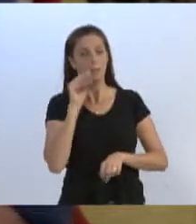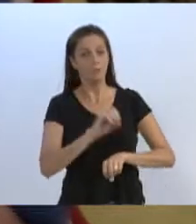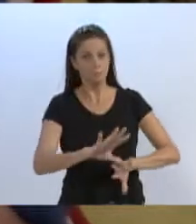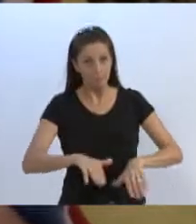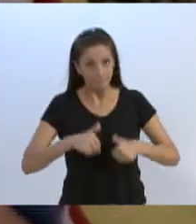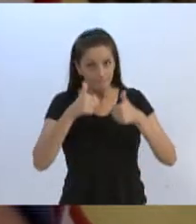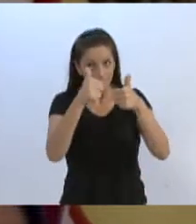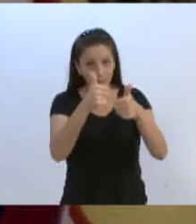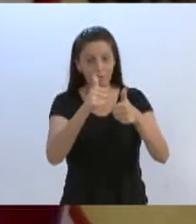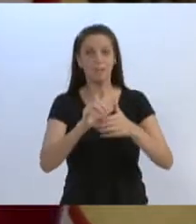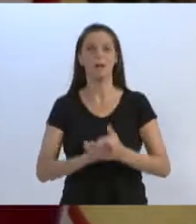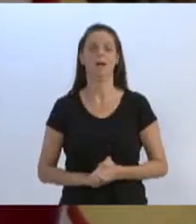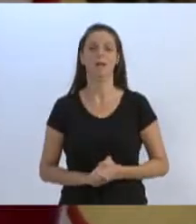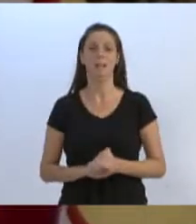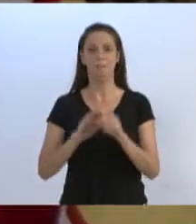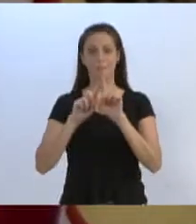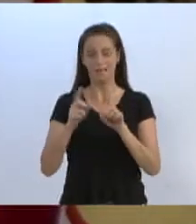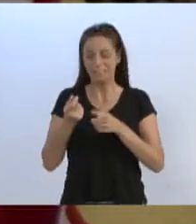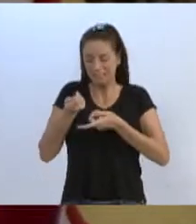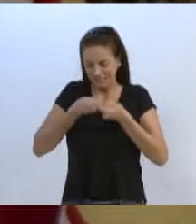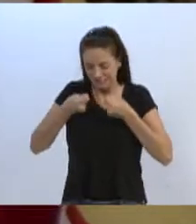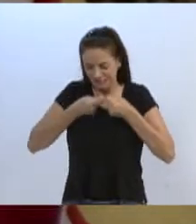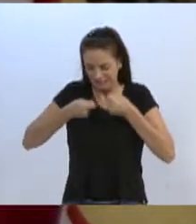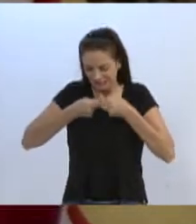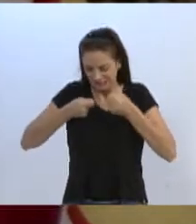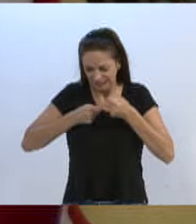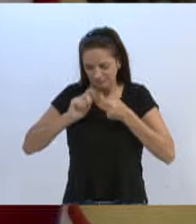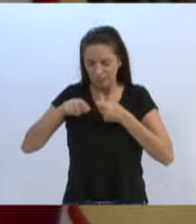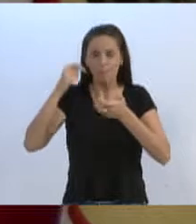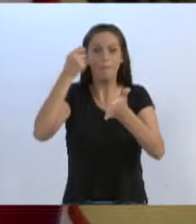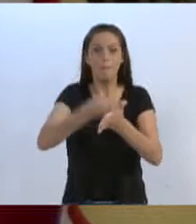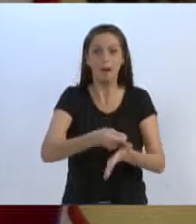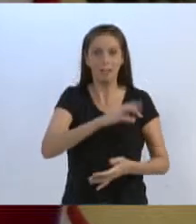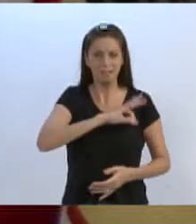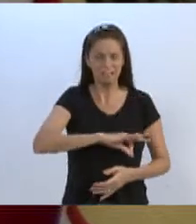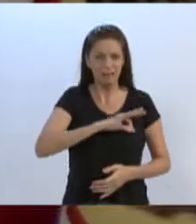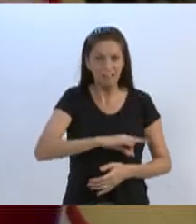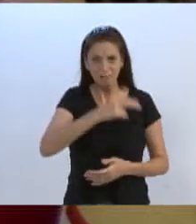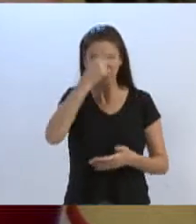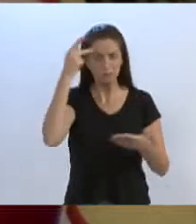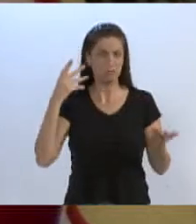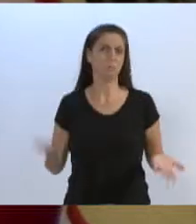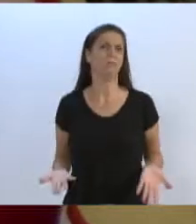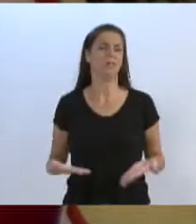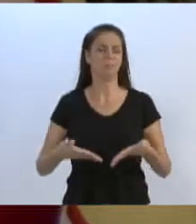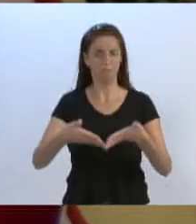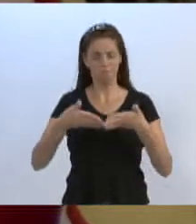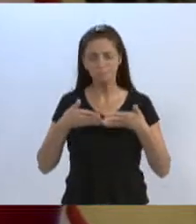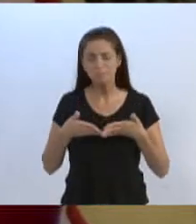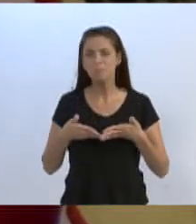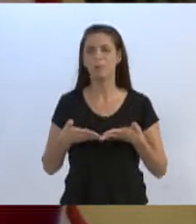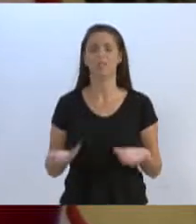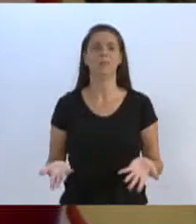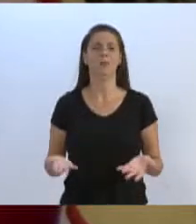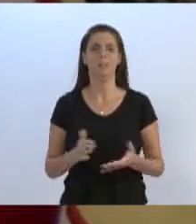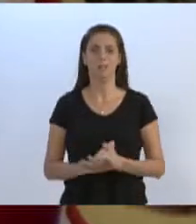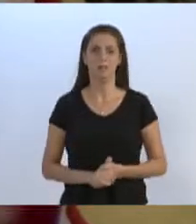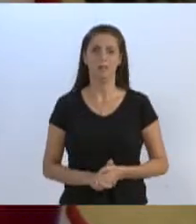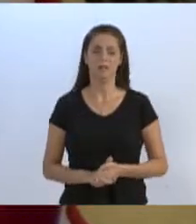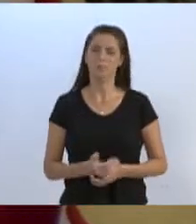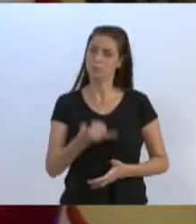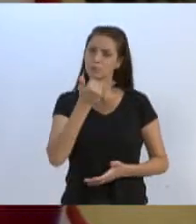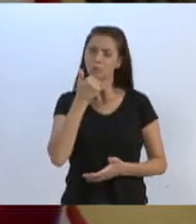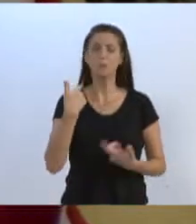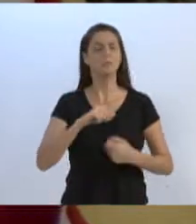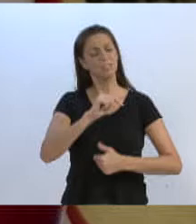Gilson. Agora, fazer uma economia para pagar salário? Que isso? Onde é que nós estamos? Nós temos